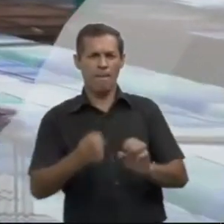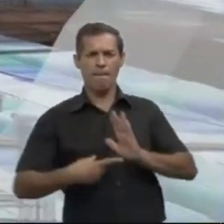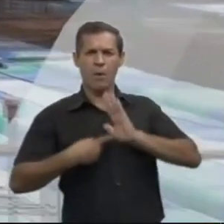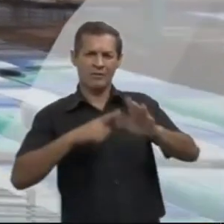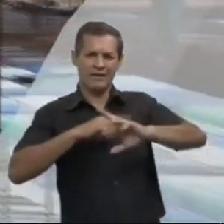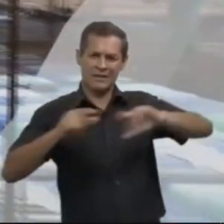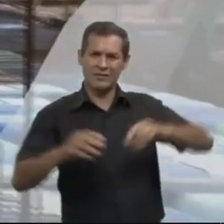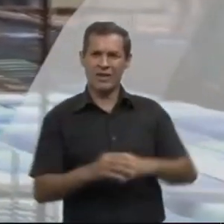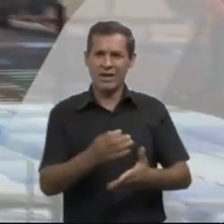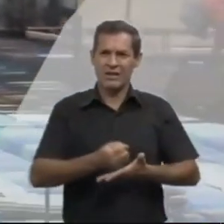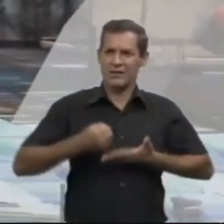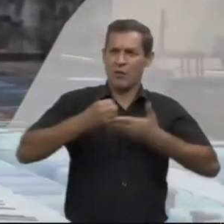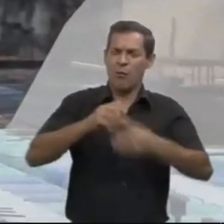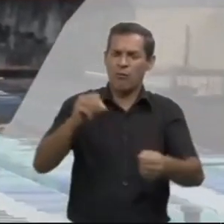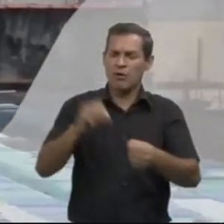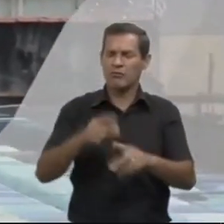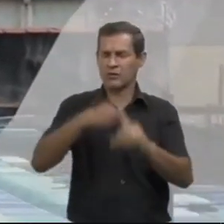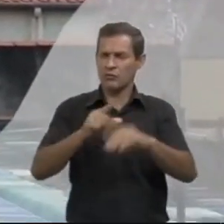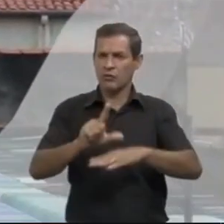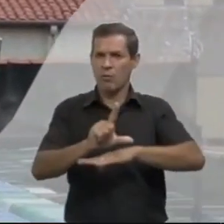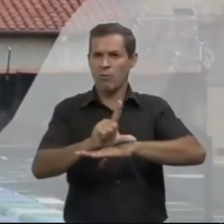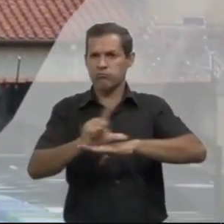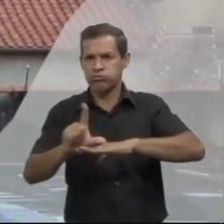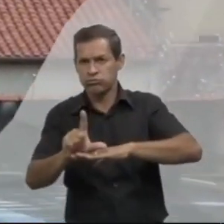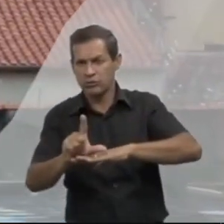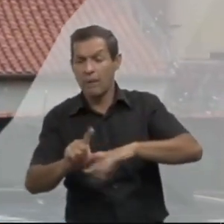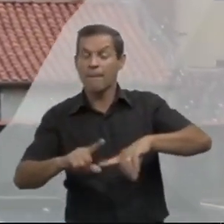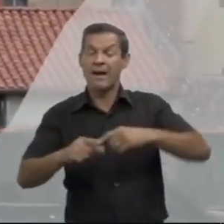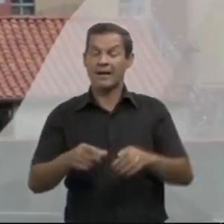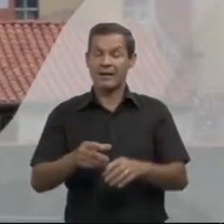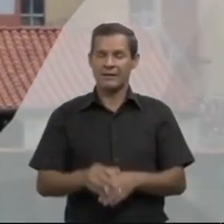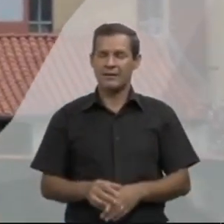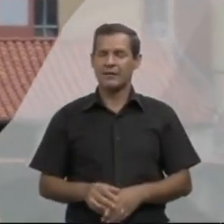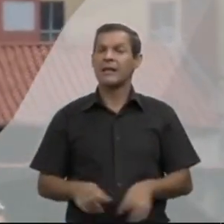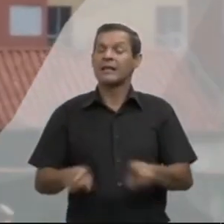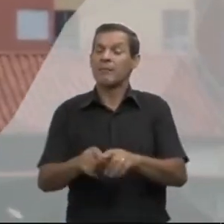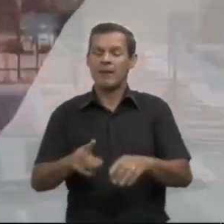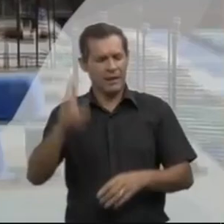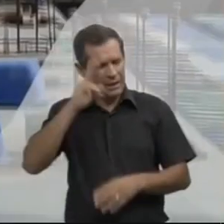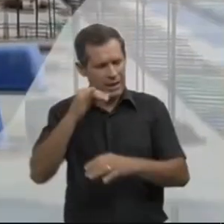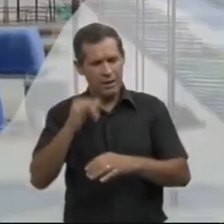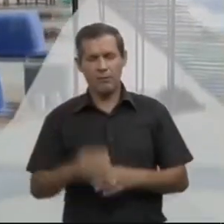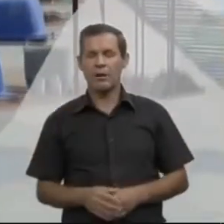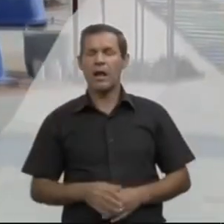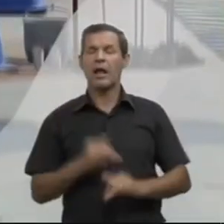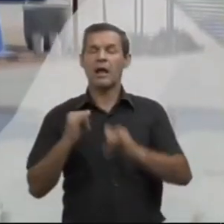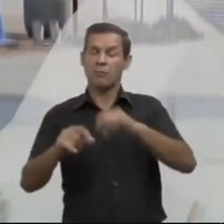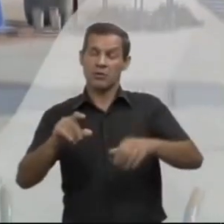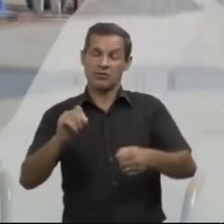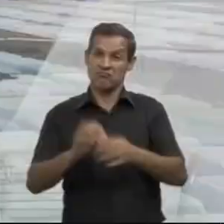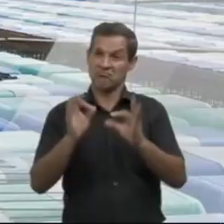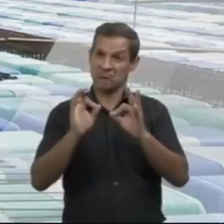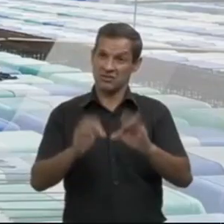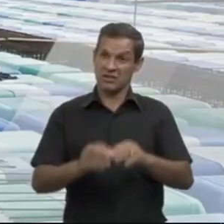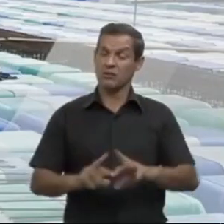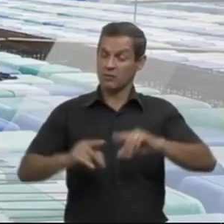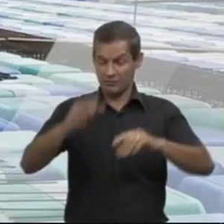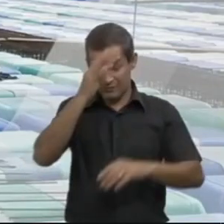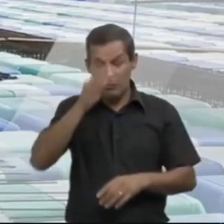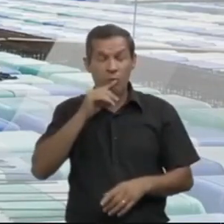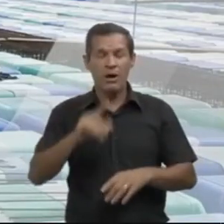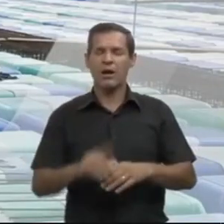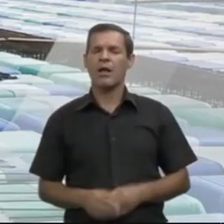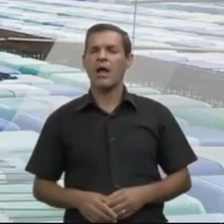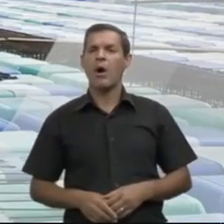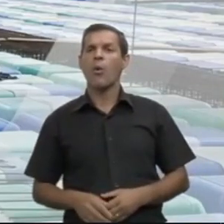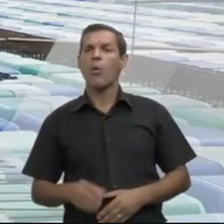que há diversas vantagens ao construir esse tipo de laje, mas salienta também os aspectos negativos em relação às convencionais. As vantagens da